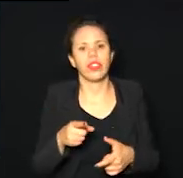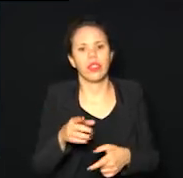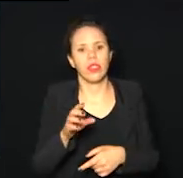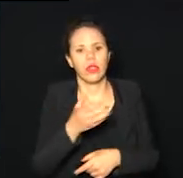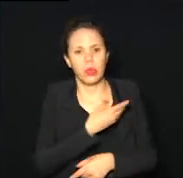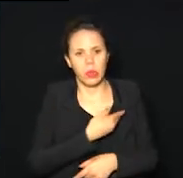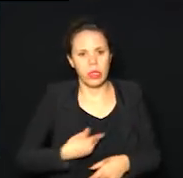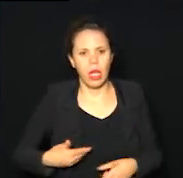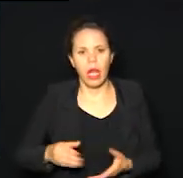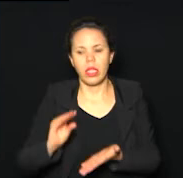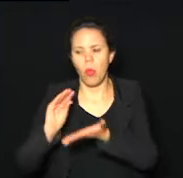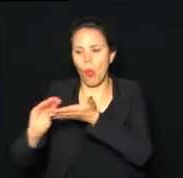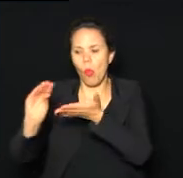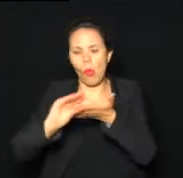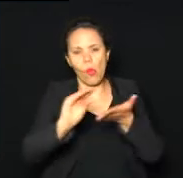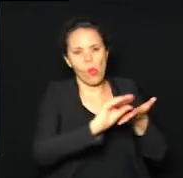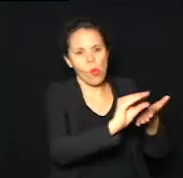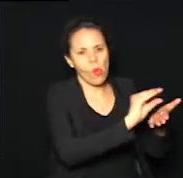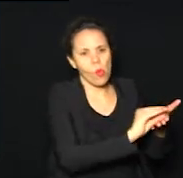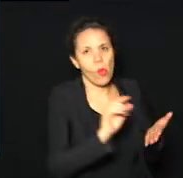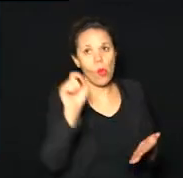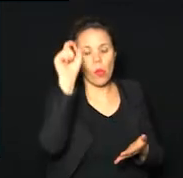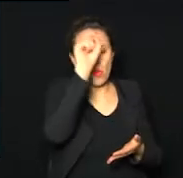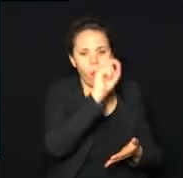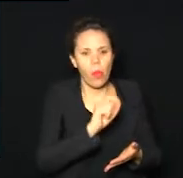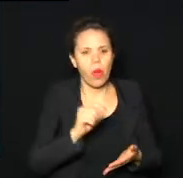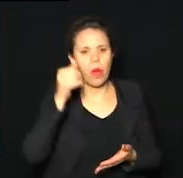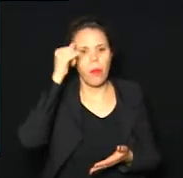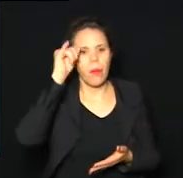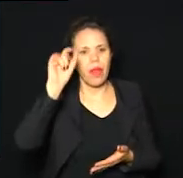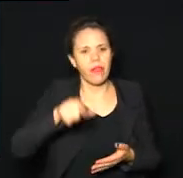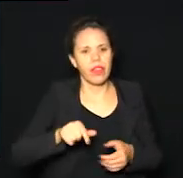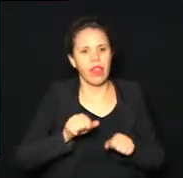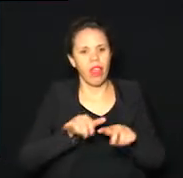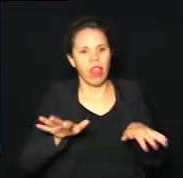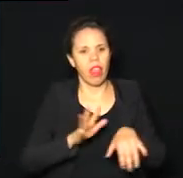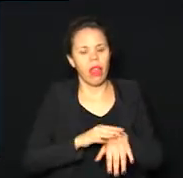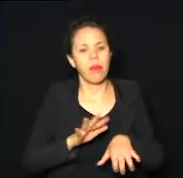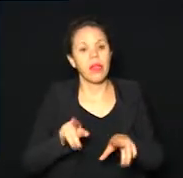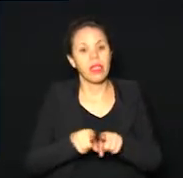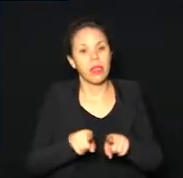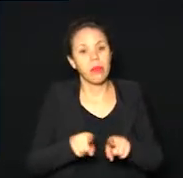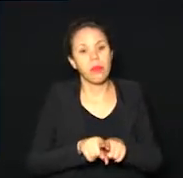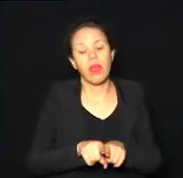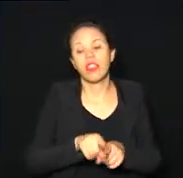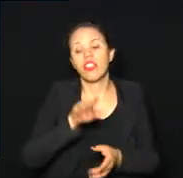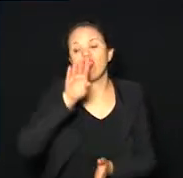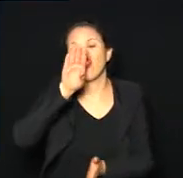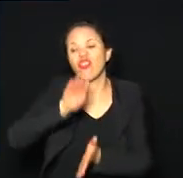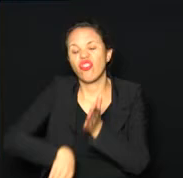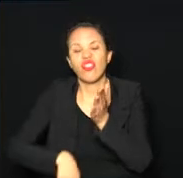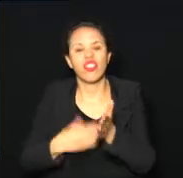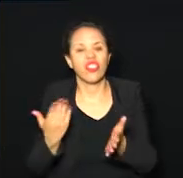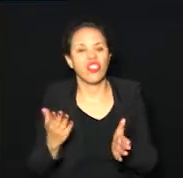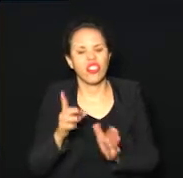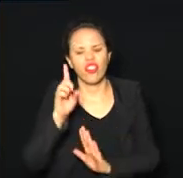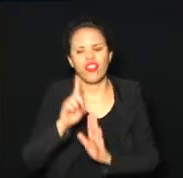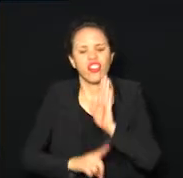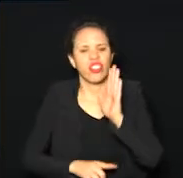os estados para poder combater a pandemia, em contrapartida, retira o direito do conjunto dos